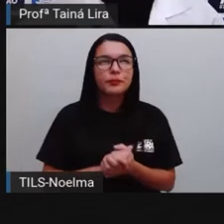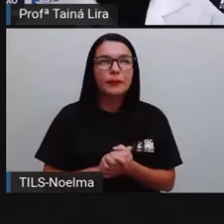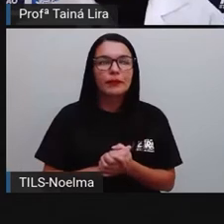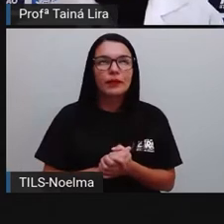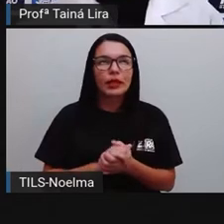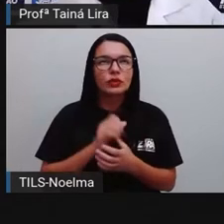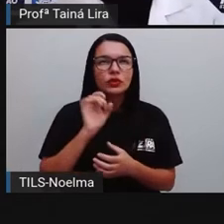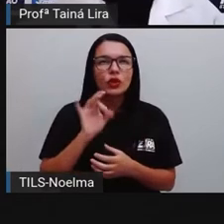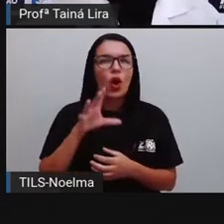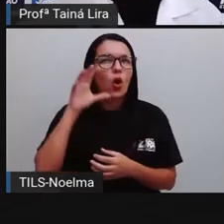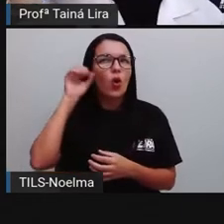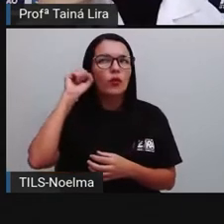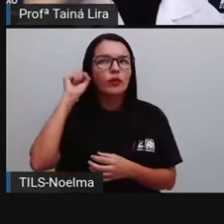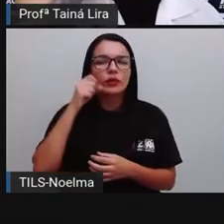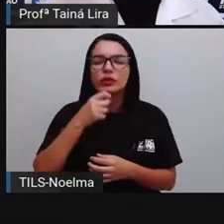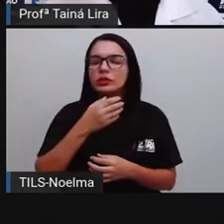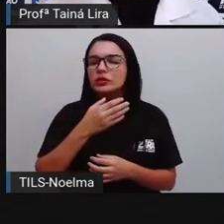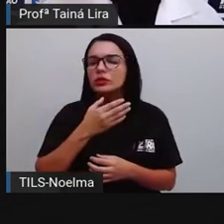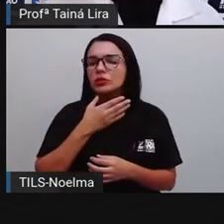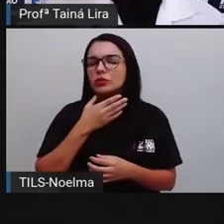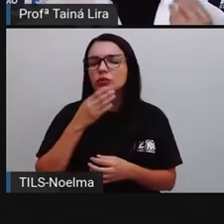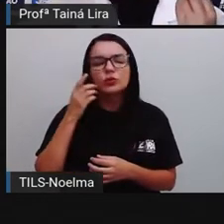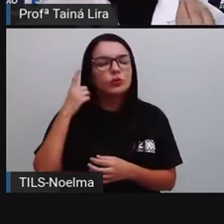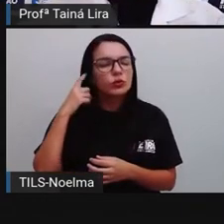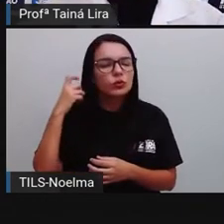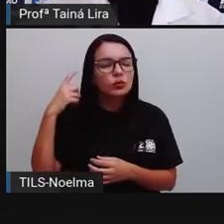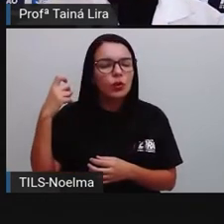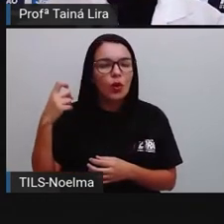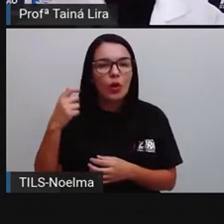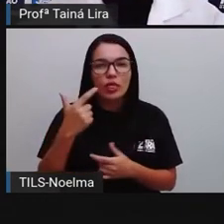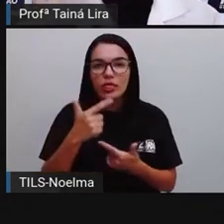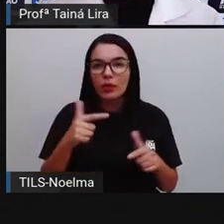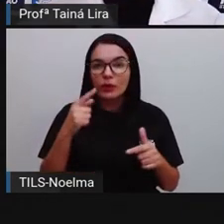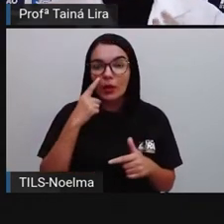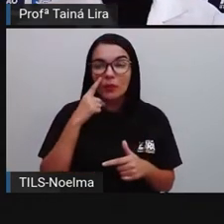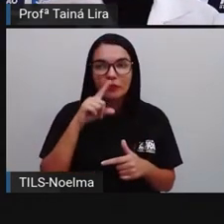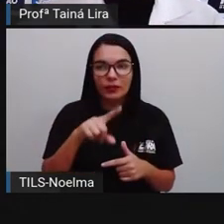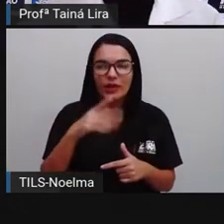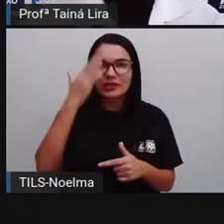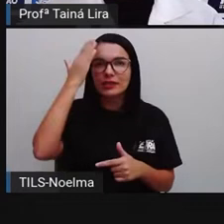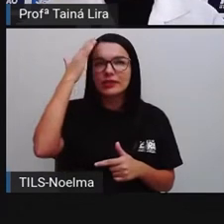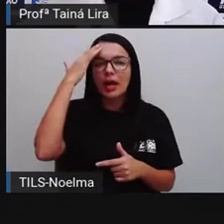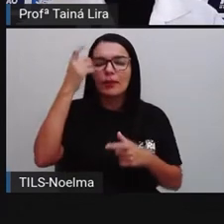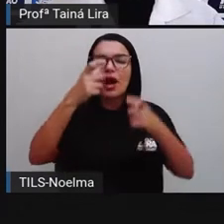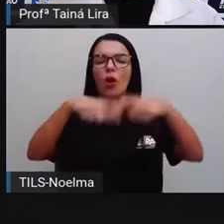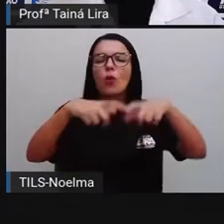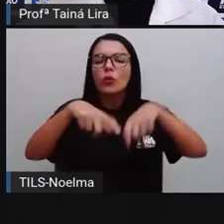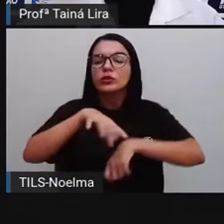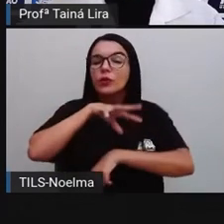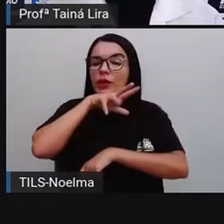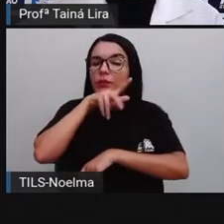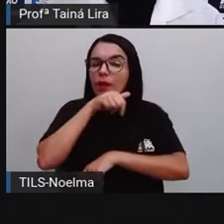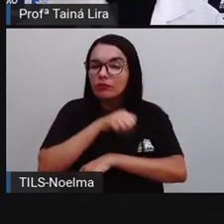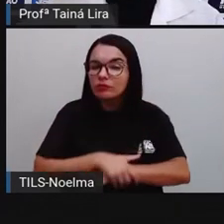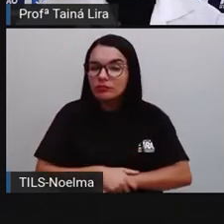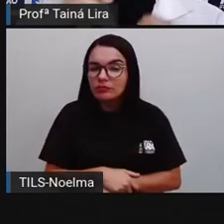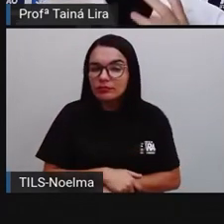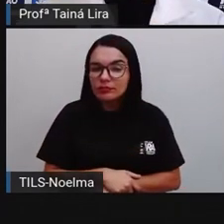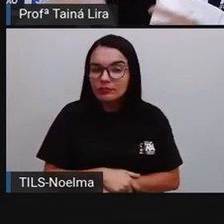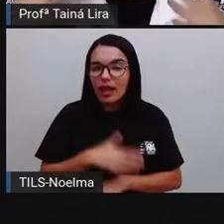Vilson sem ver né como é que esse som está sendo produzido a gente sabe da onde é esse som